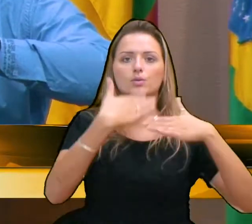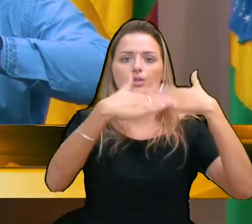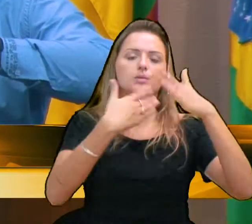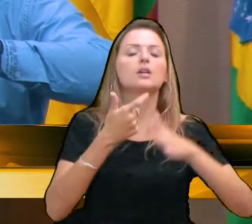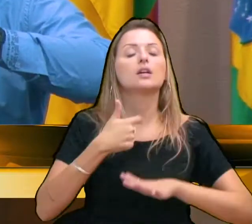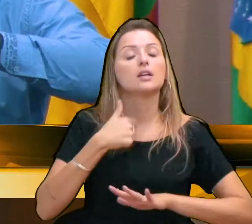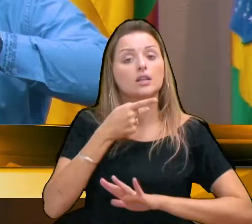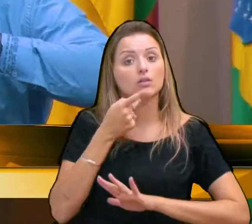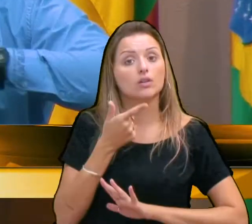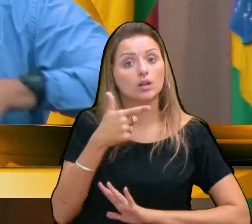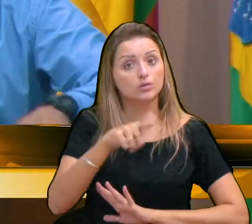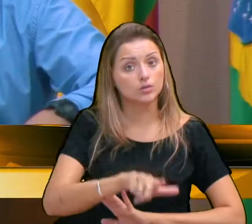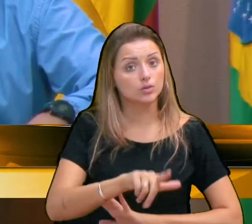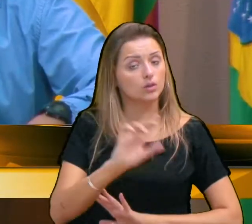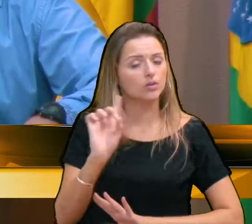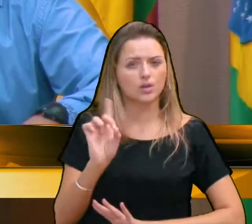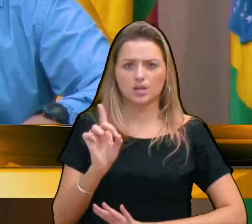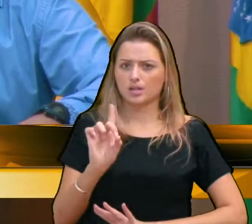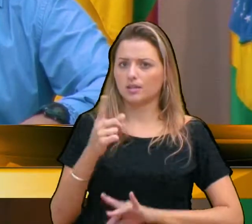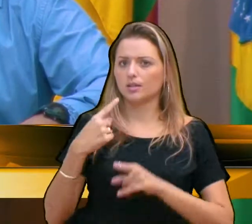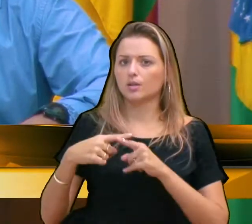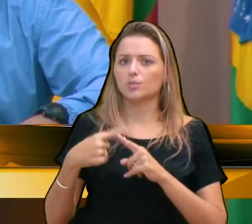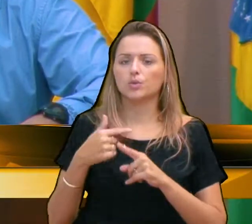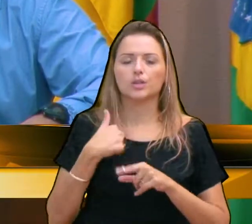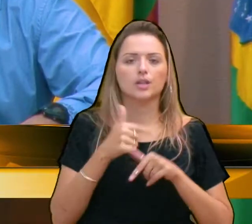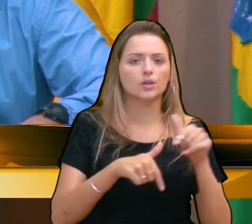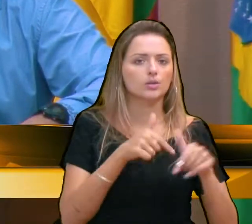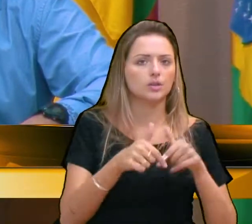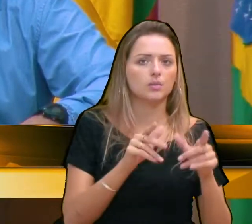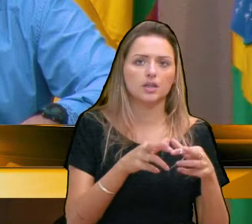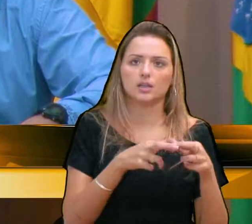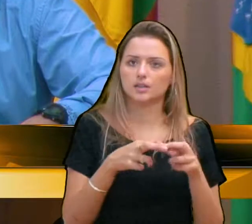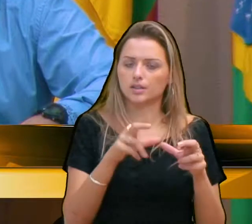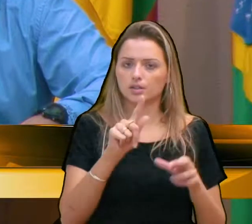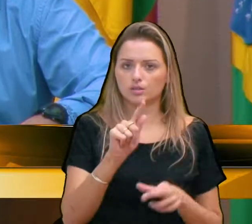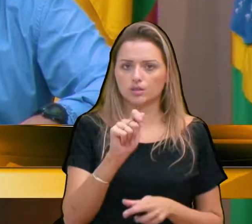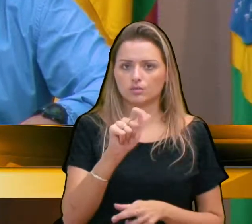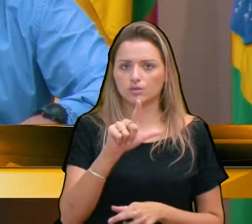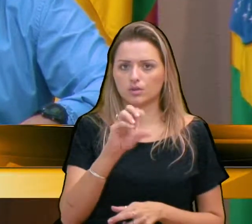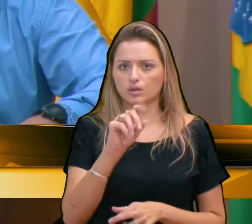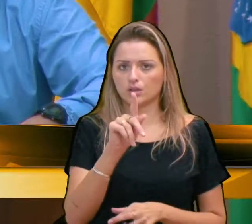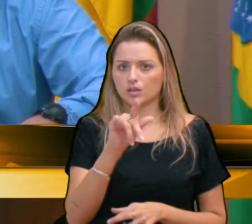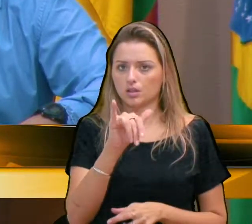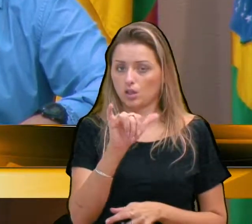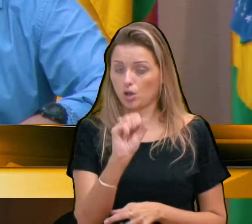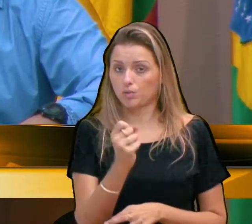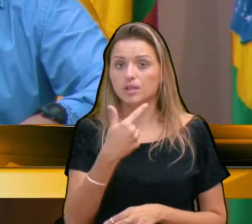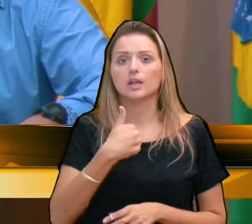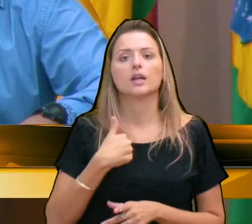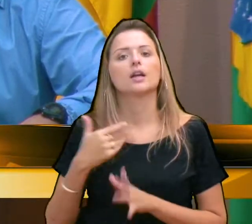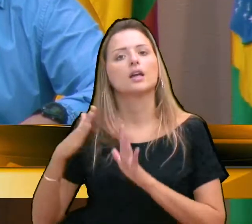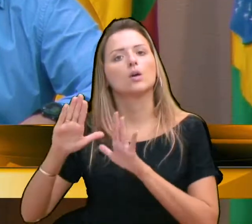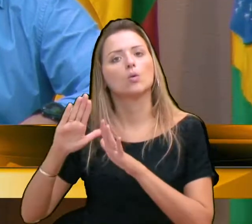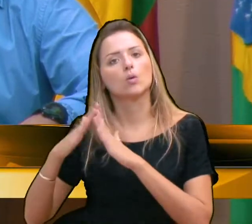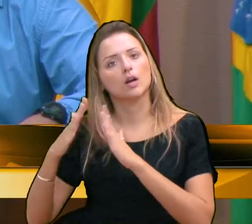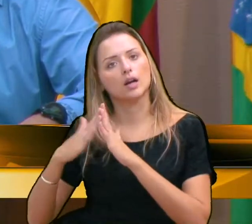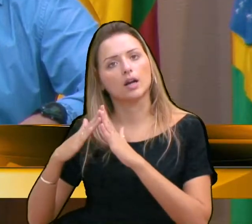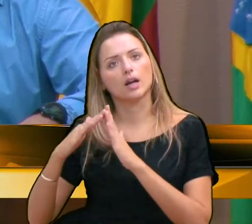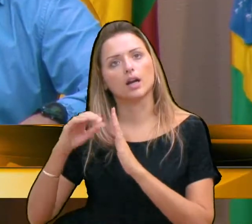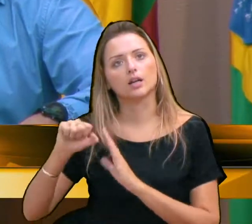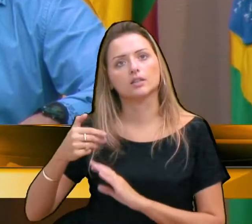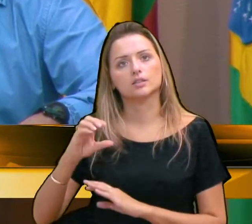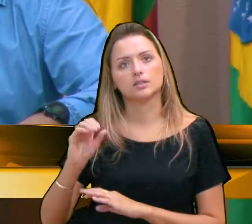venho repetindo aqui, não é porque eu trabalhei lá em Galópolis, sou da região de Galópolis, não é isso. Eu moro em São Pelegrino, tenho na Quarta